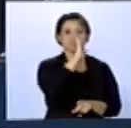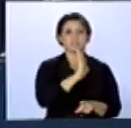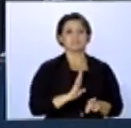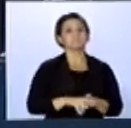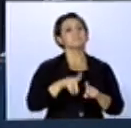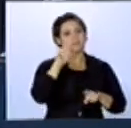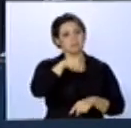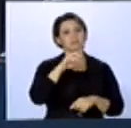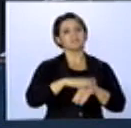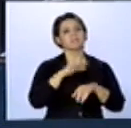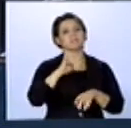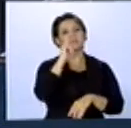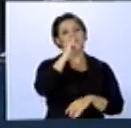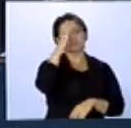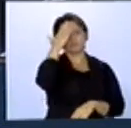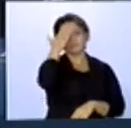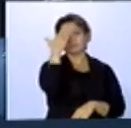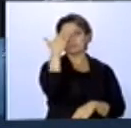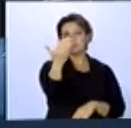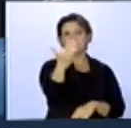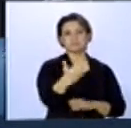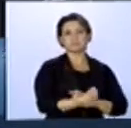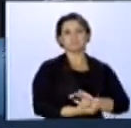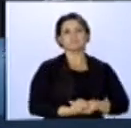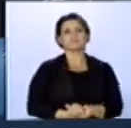importante muito obrigado